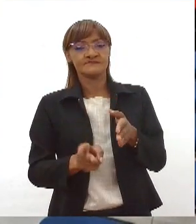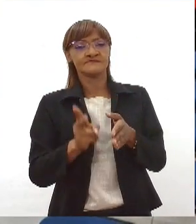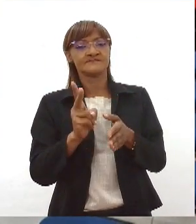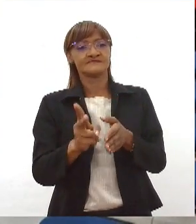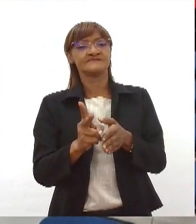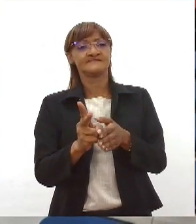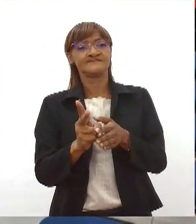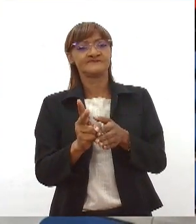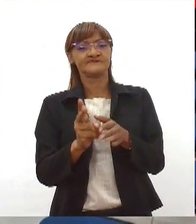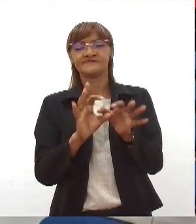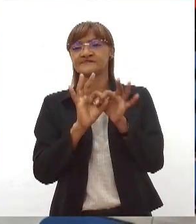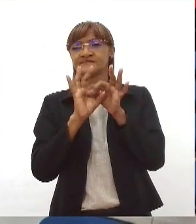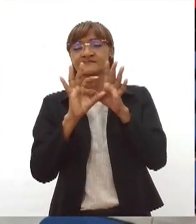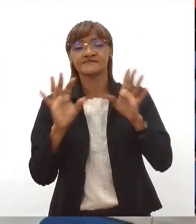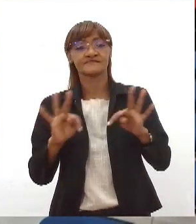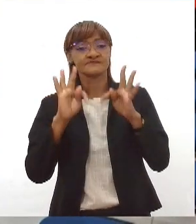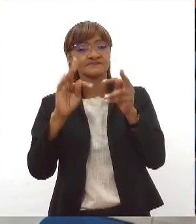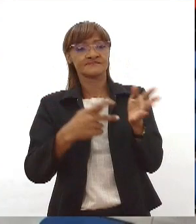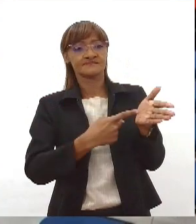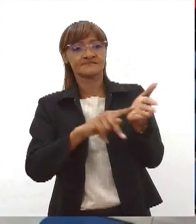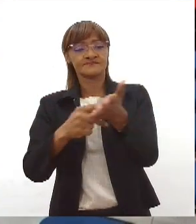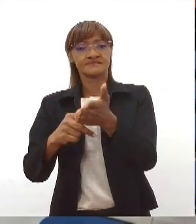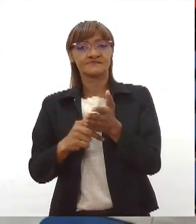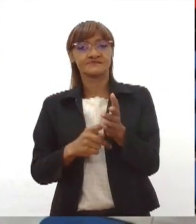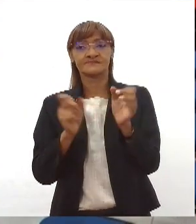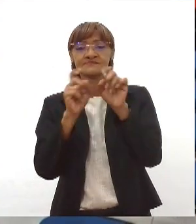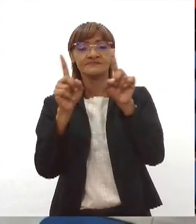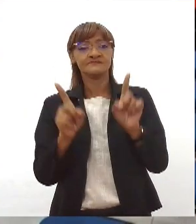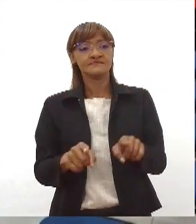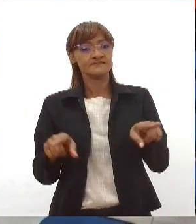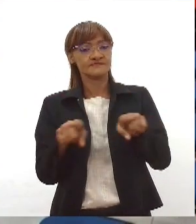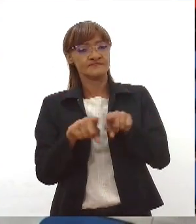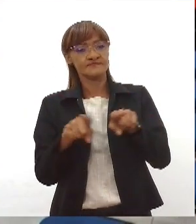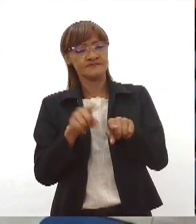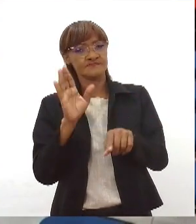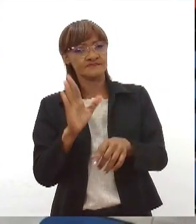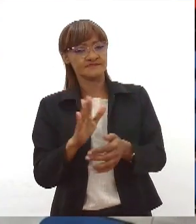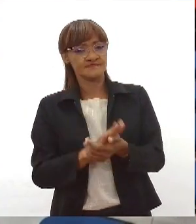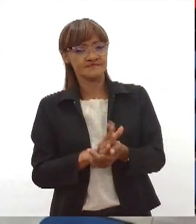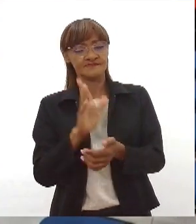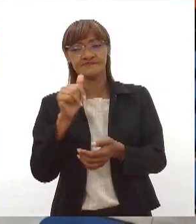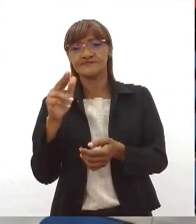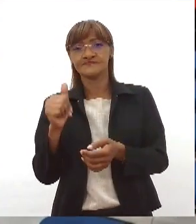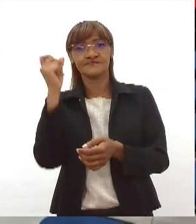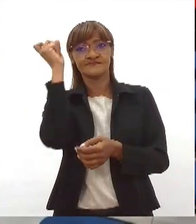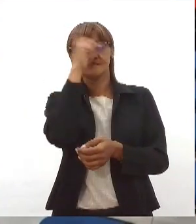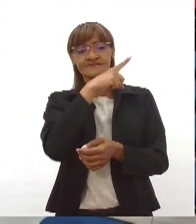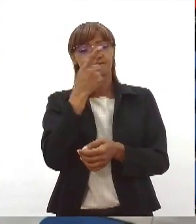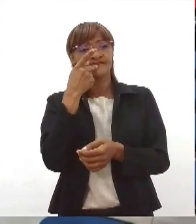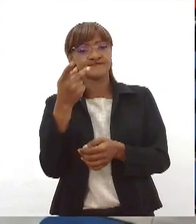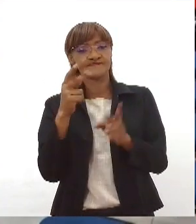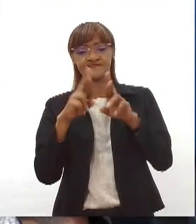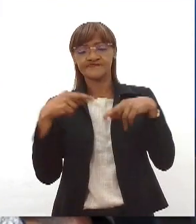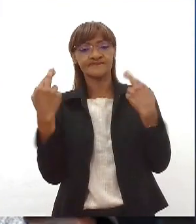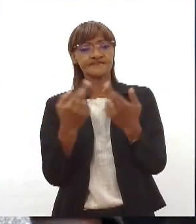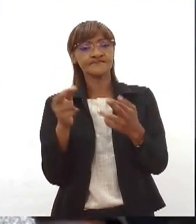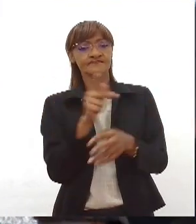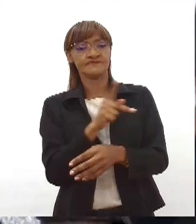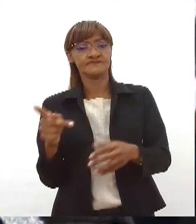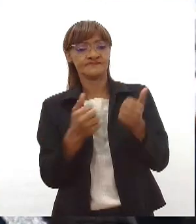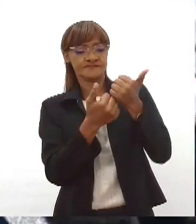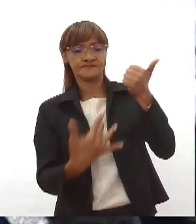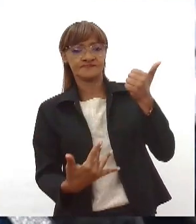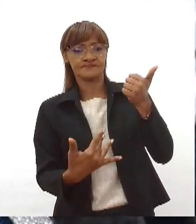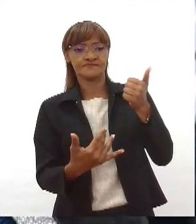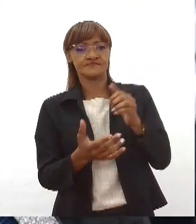abertas para o sindicato e para qualquer ser lá nunca tivemos dificuldade de falar e ter reunião com o presidente tem alguns diretores da casa o